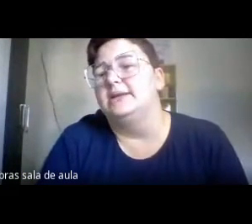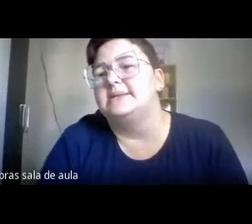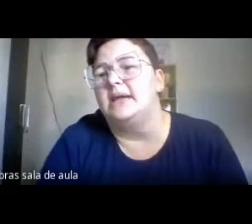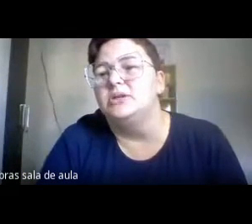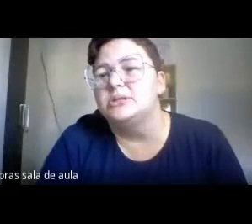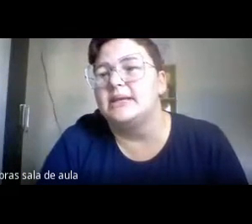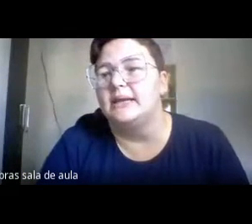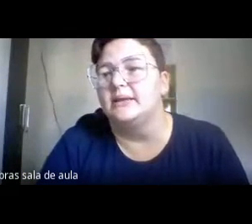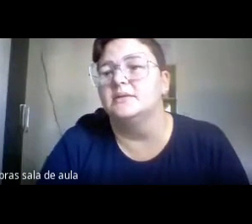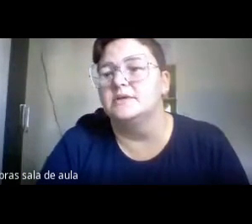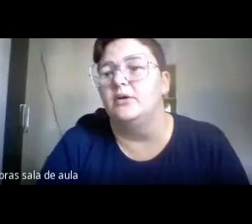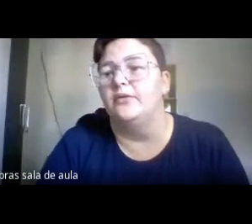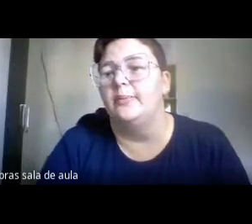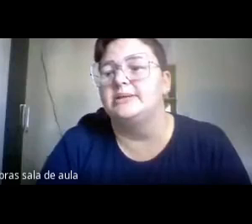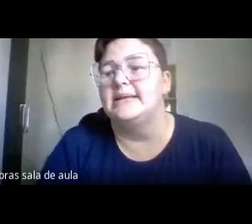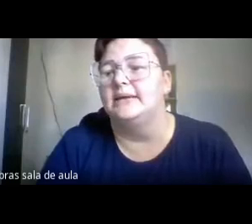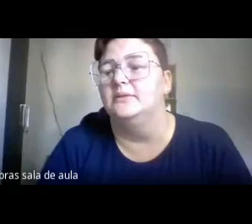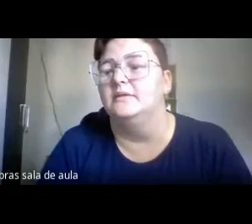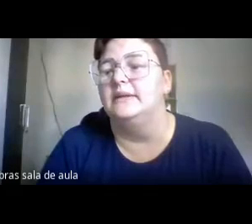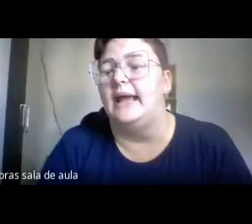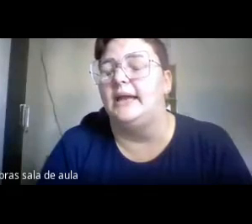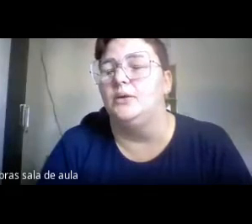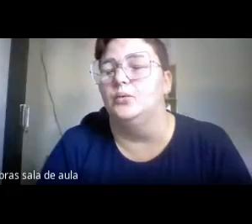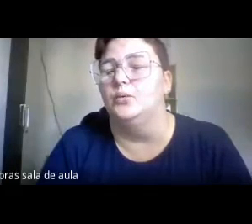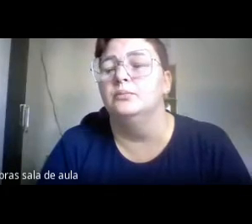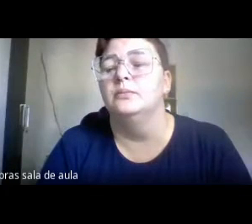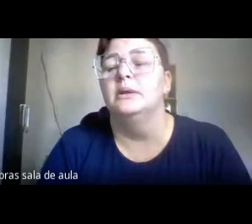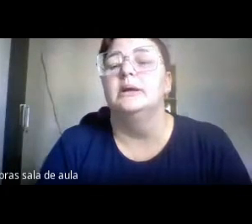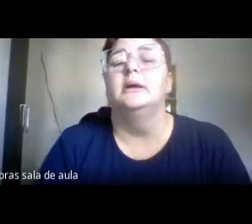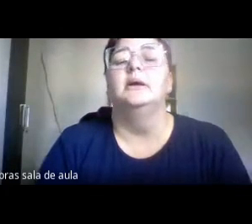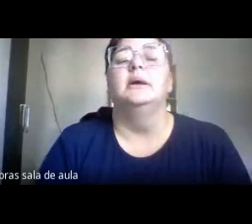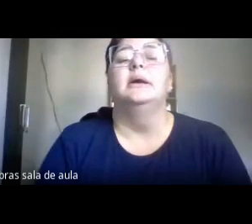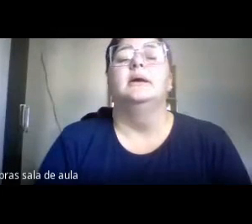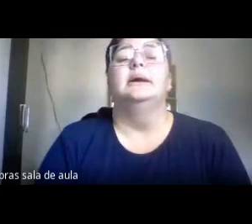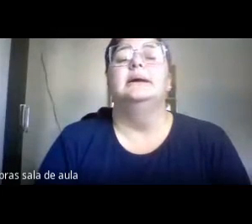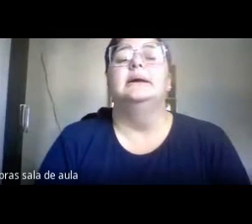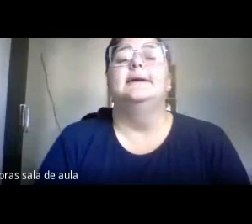pegar adolescentes que ainda não são alfabetizados na L1.